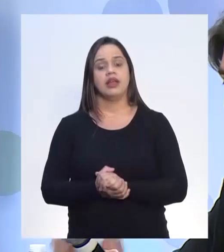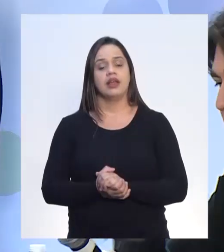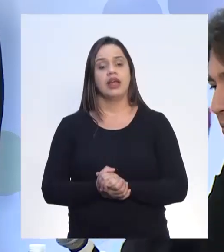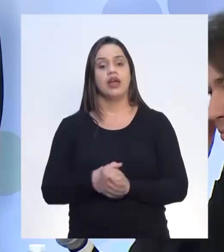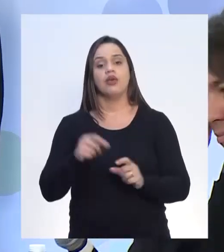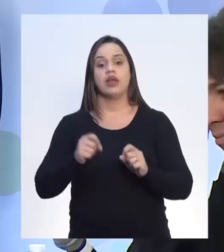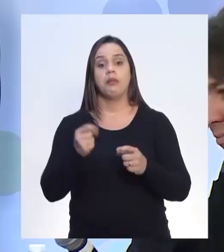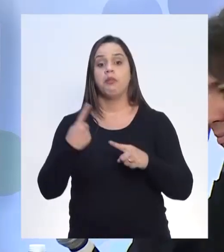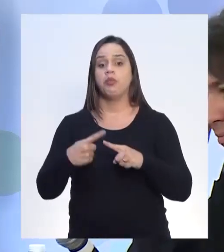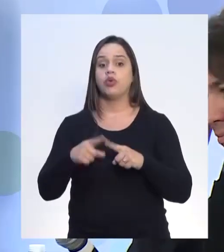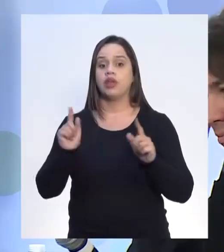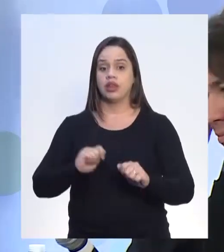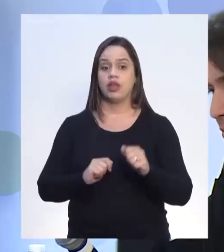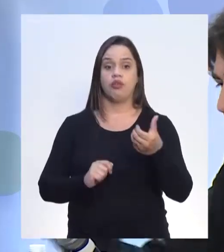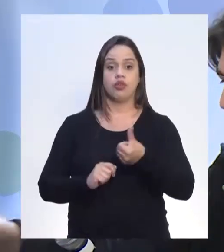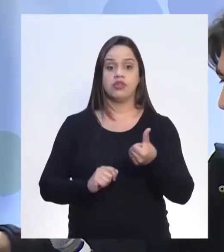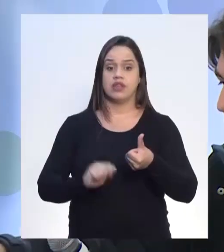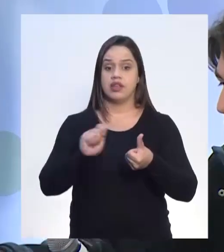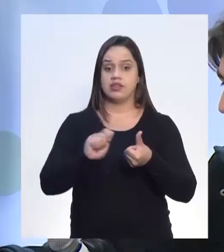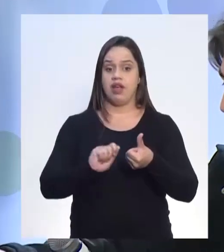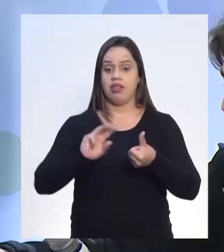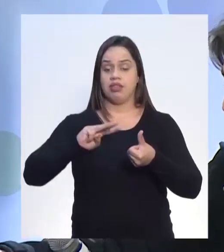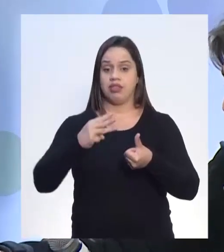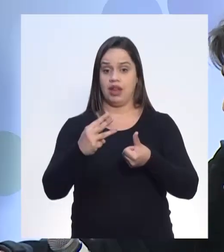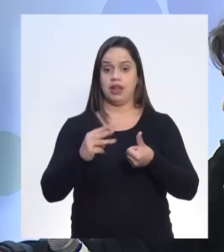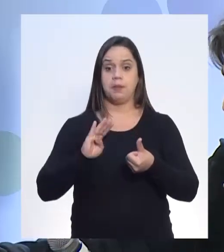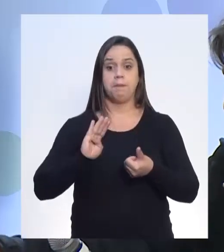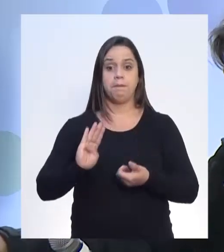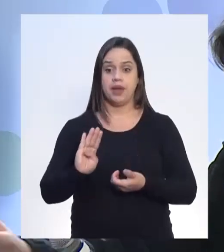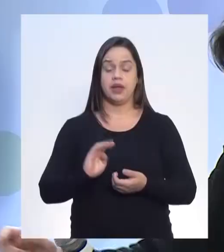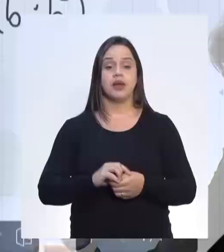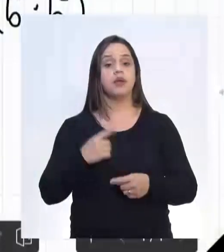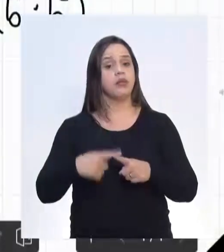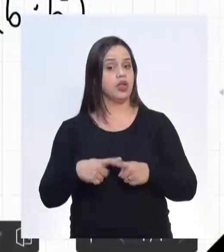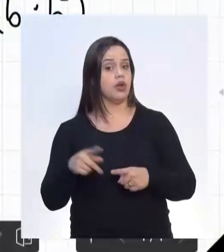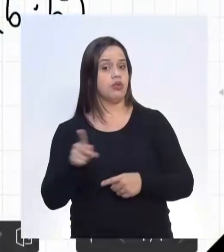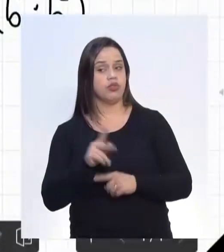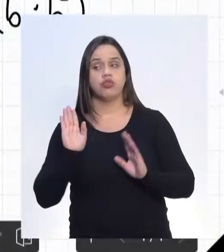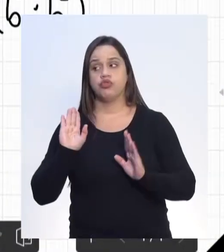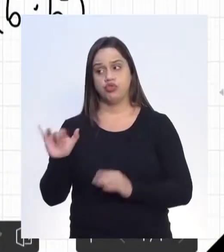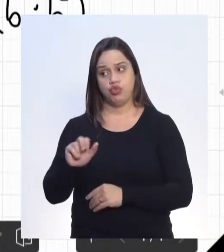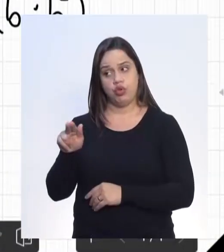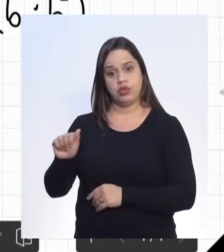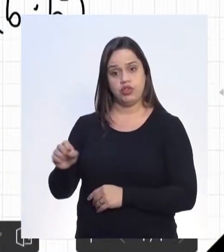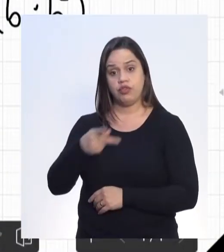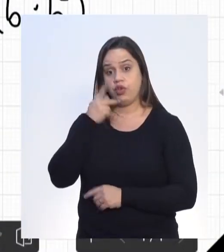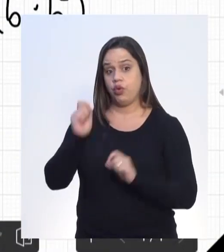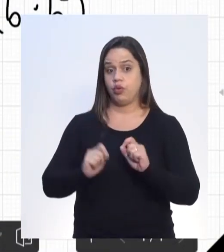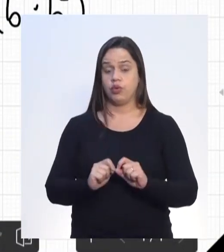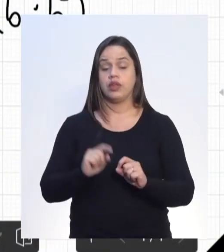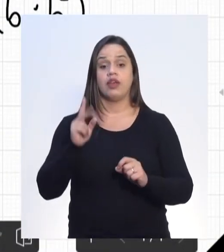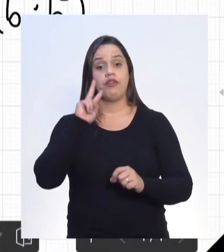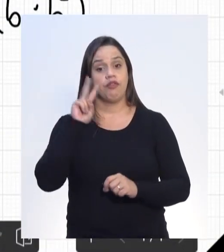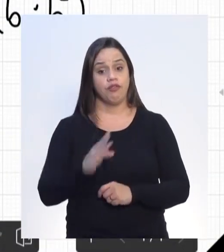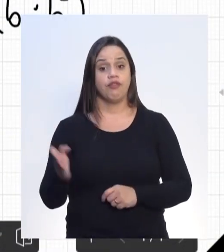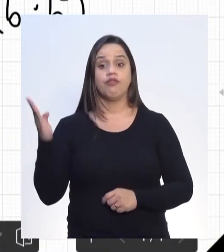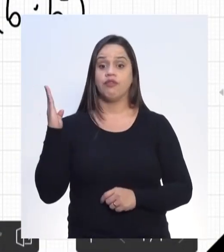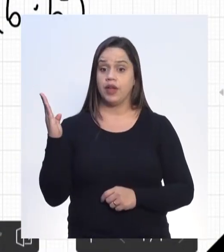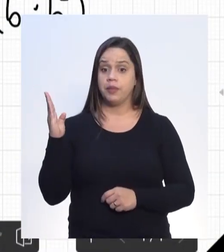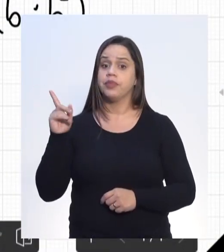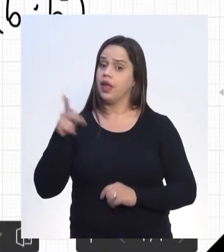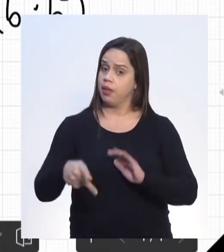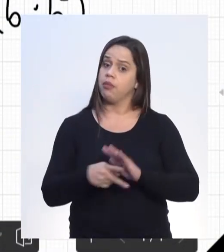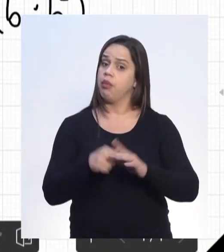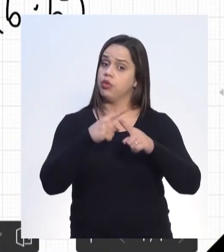quê? De uma divisão. Como o professor Jonas falou anteriormente, ó, aqui trabalhamos com uma multiplicação, produto.